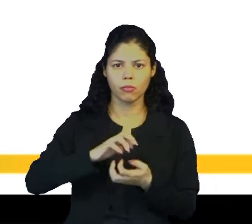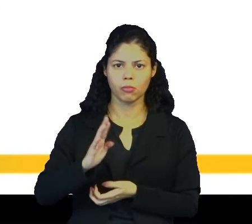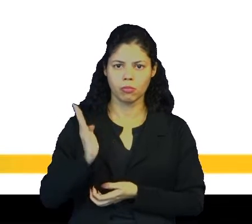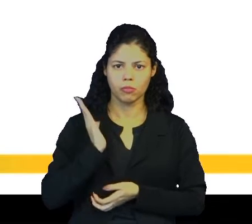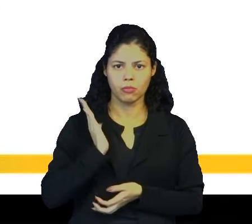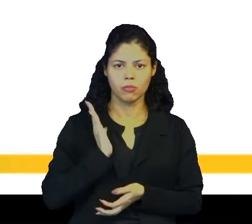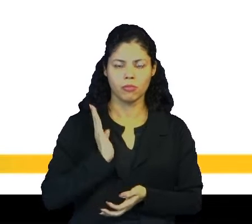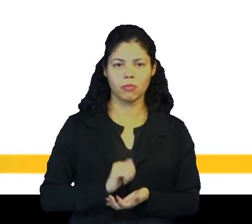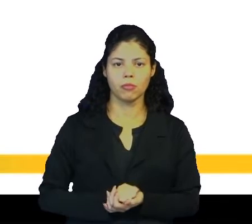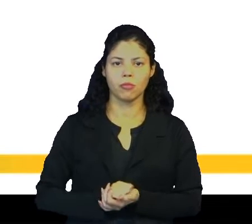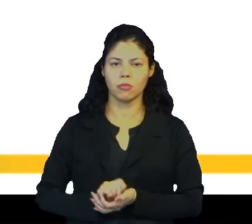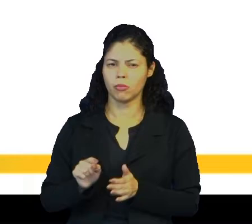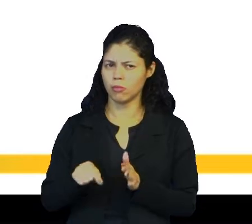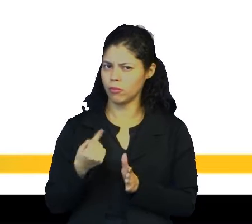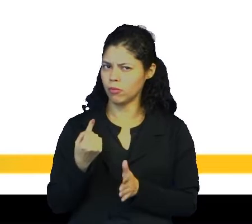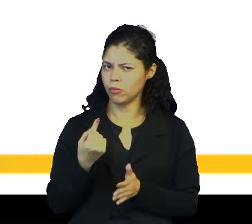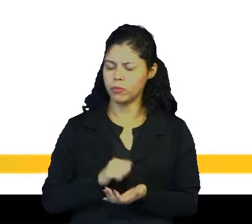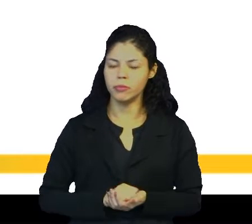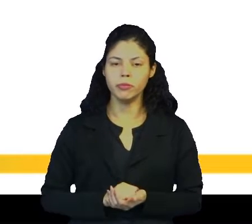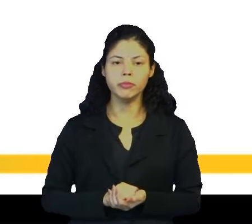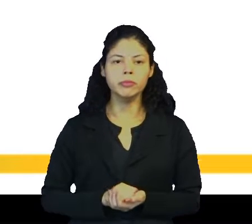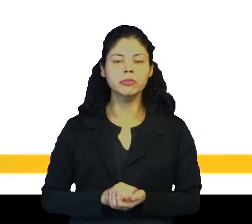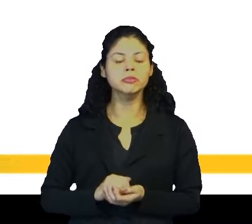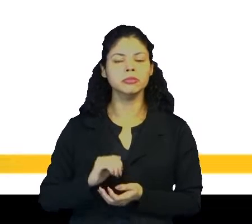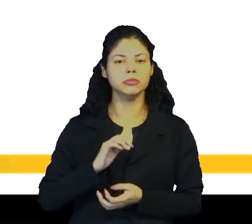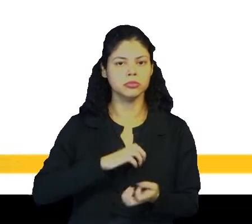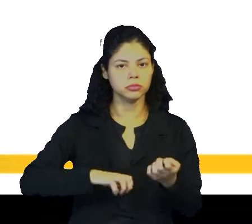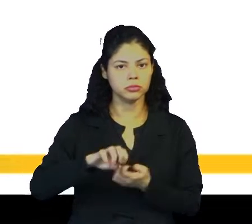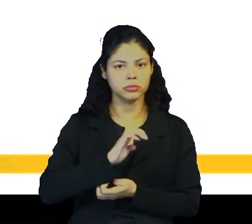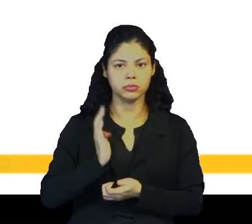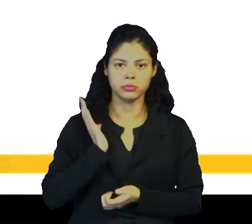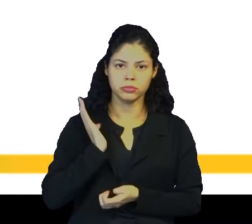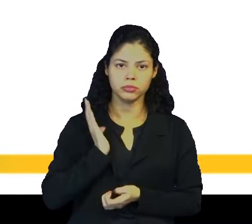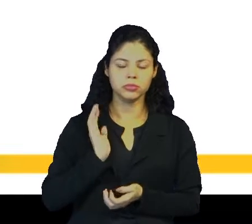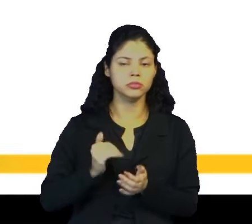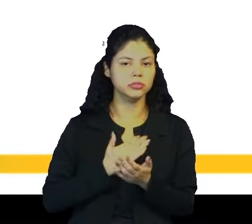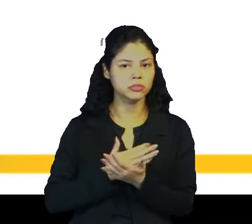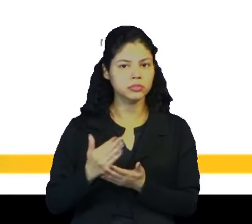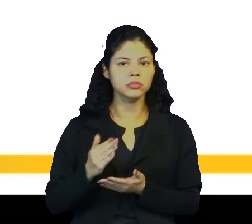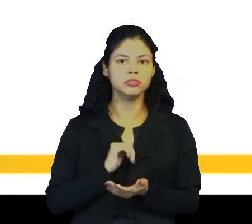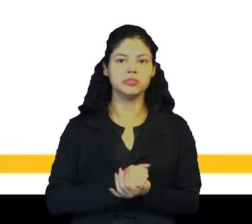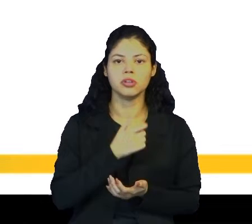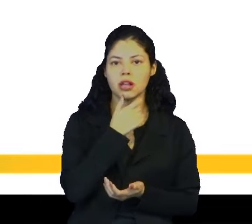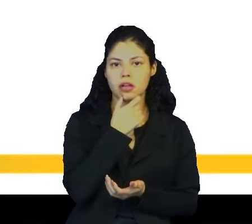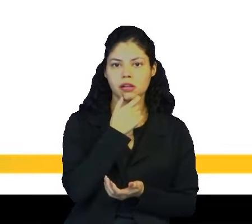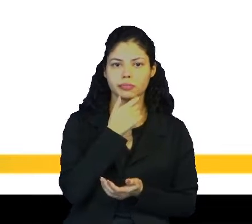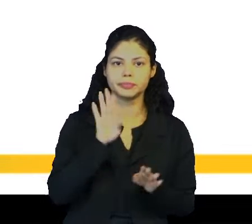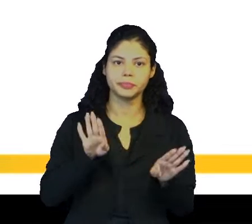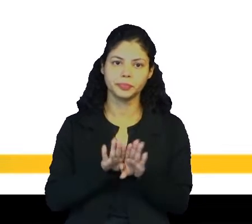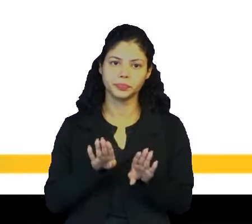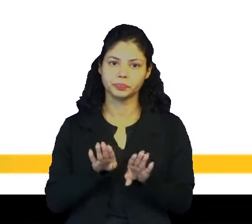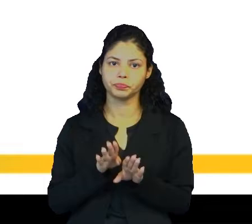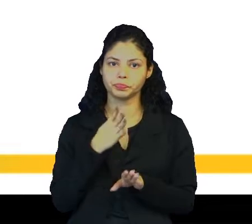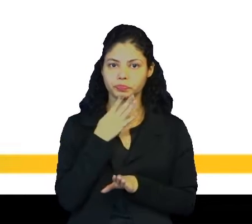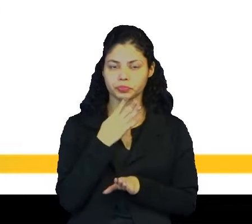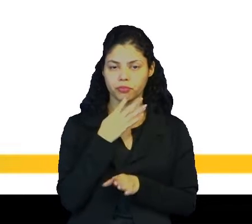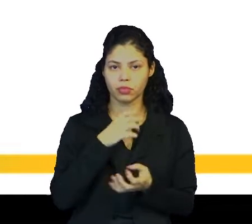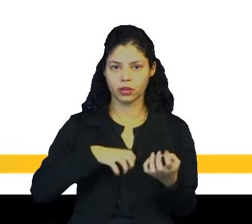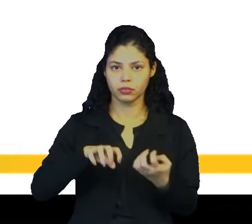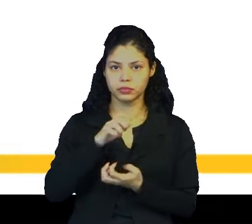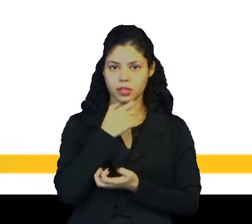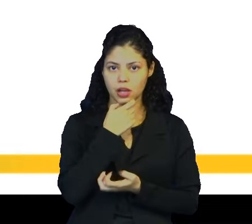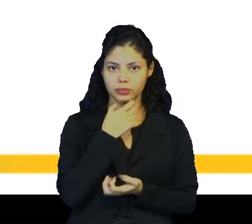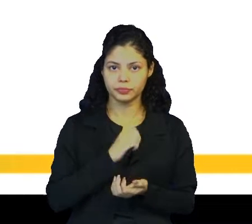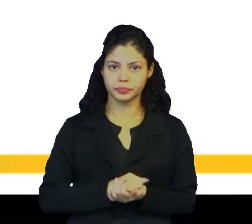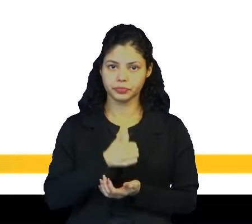da história? As revoluções burguesas se iniciaram lá na Inglaterra, também conhecido como as revoluções inglesas, que começam ali